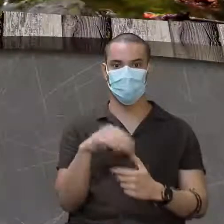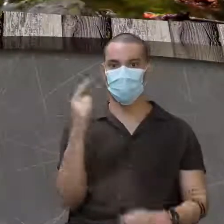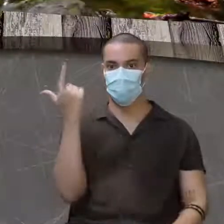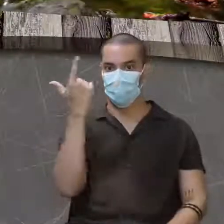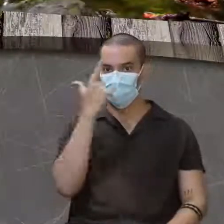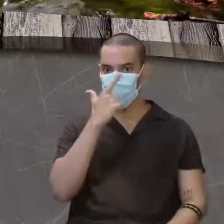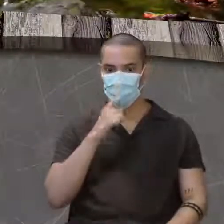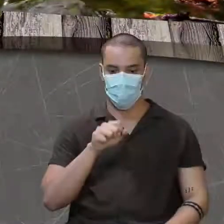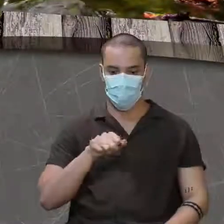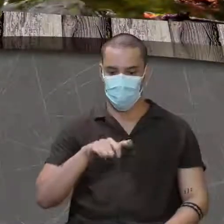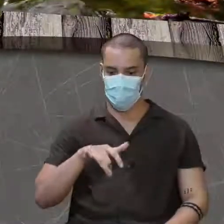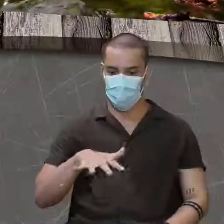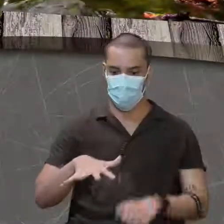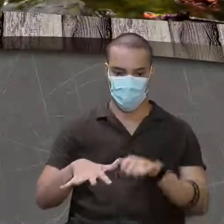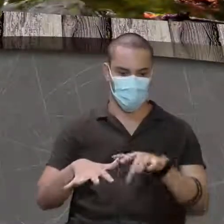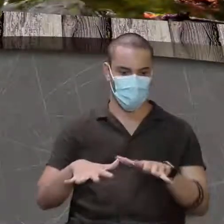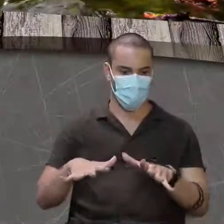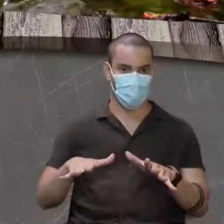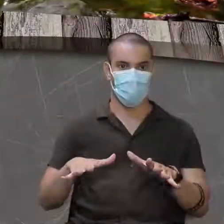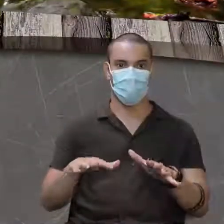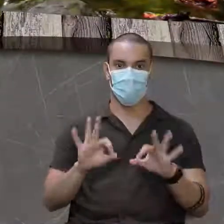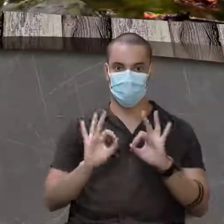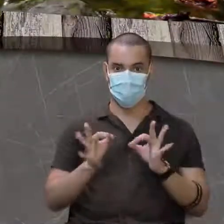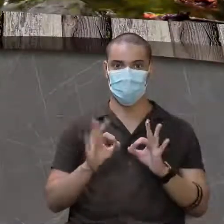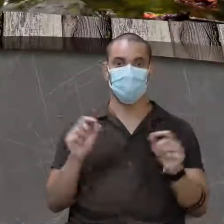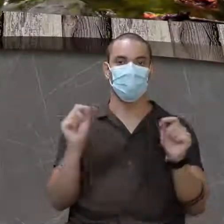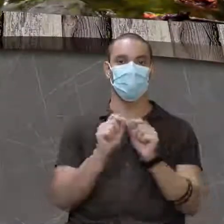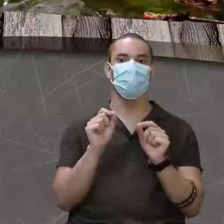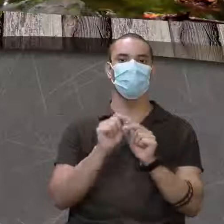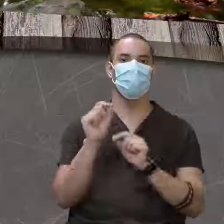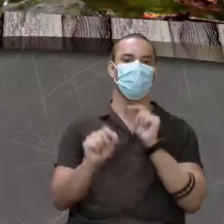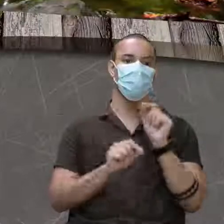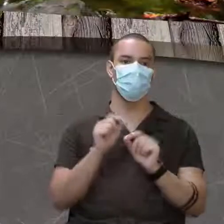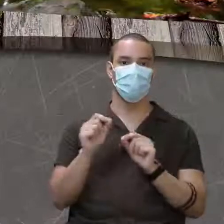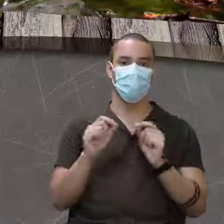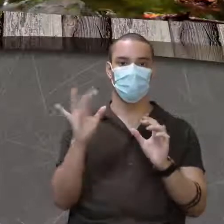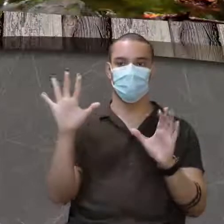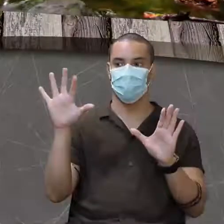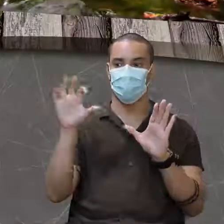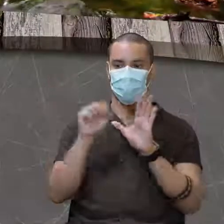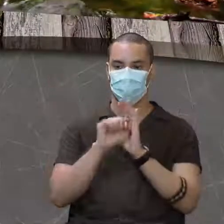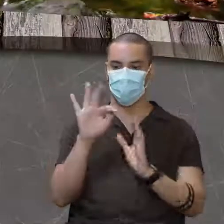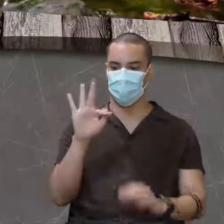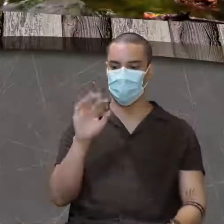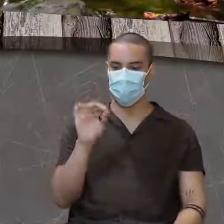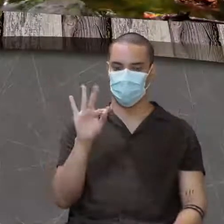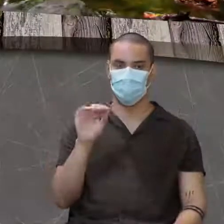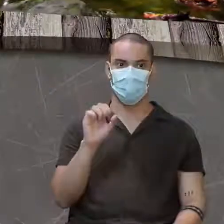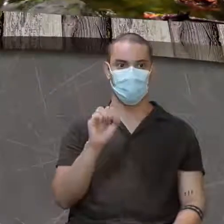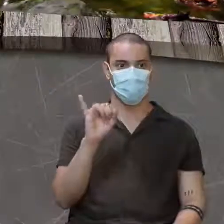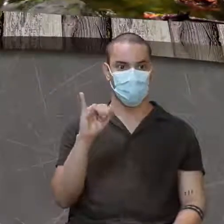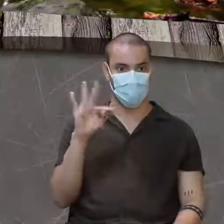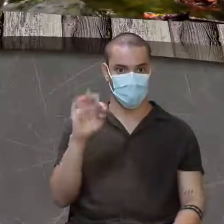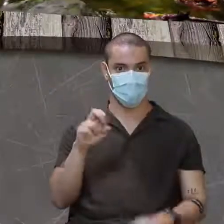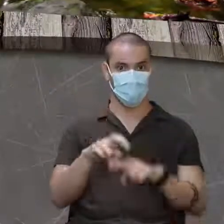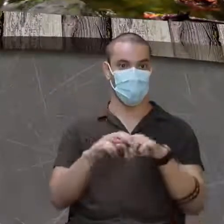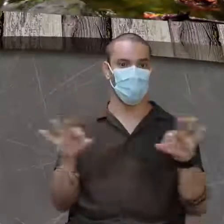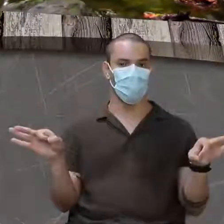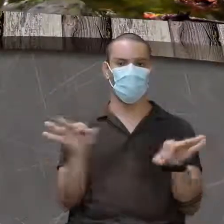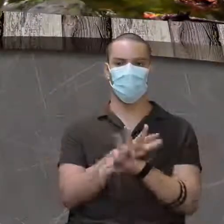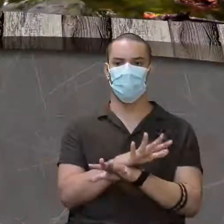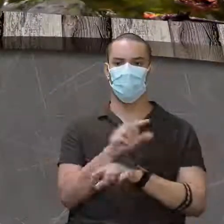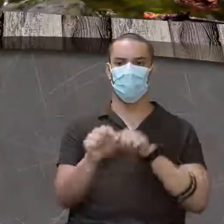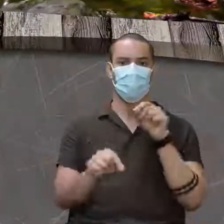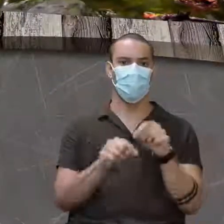consigam se enraizar e se sustentar. Para fazer o quê, professora? A fotossíntese. Então, esse ambiente está